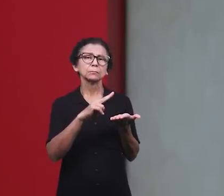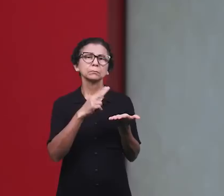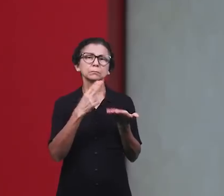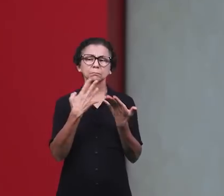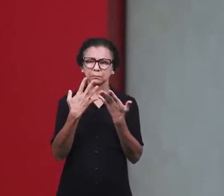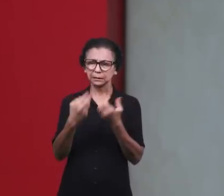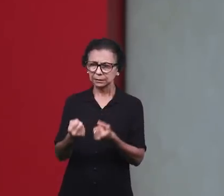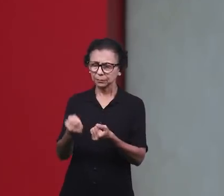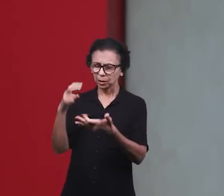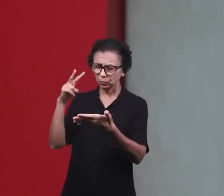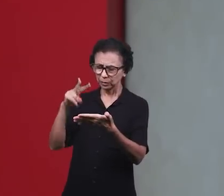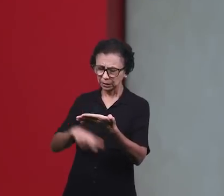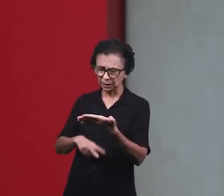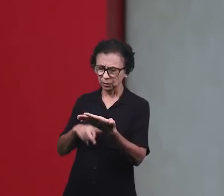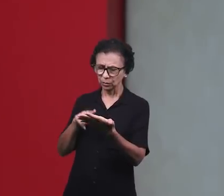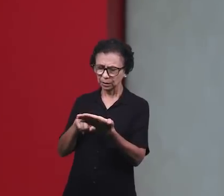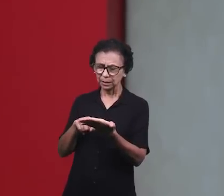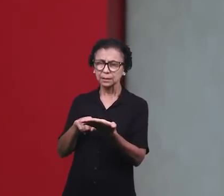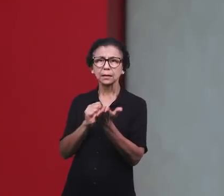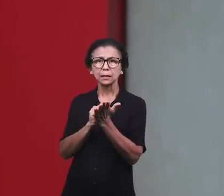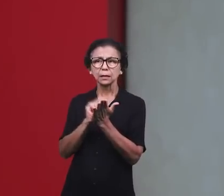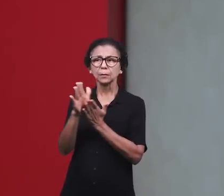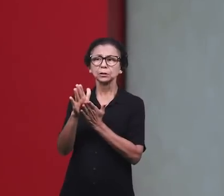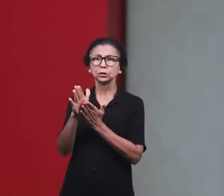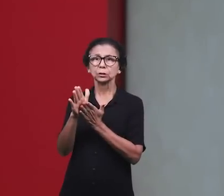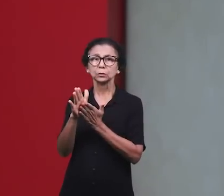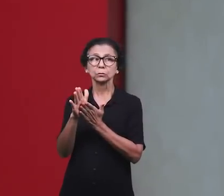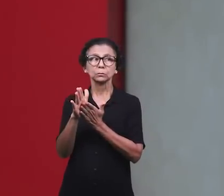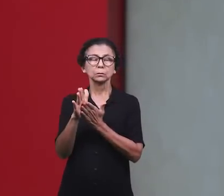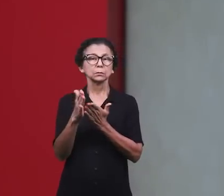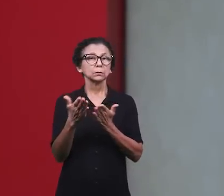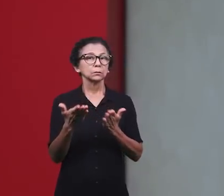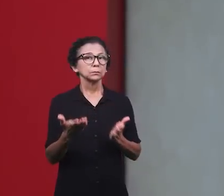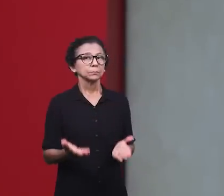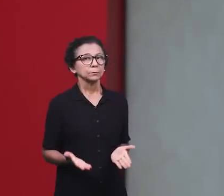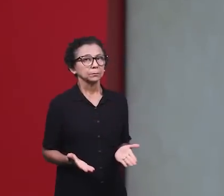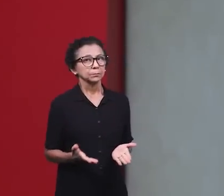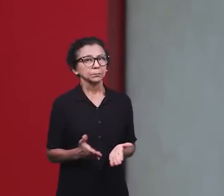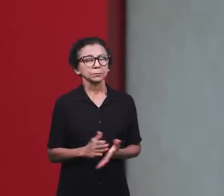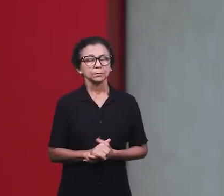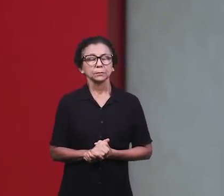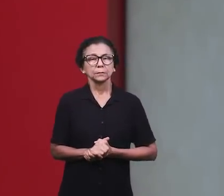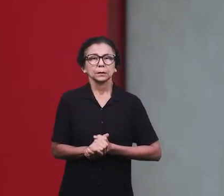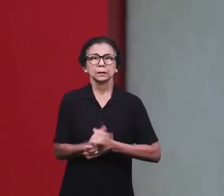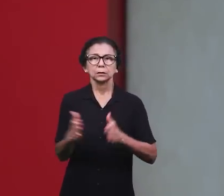nossa, distante daqui. E aqui o Senhor disse que